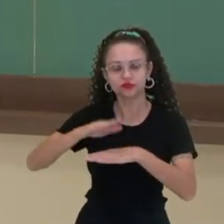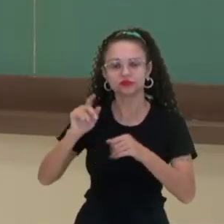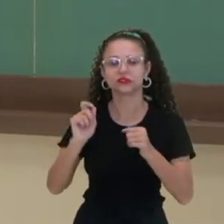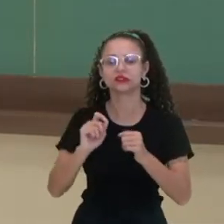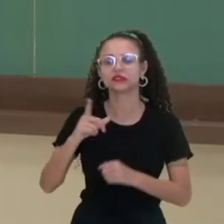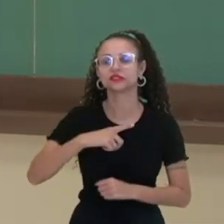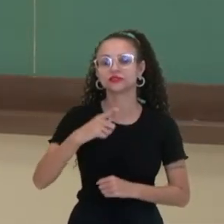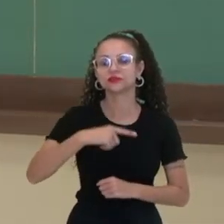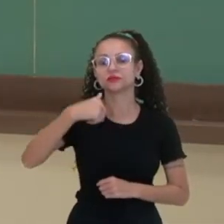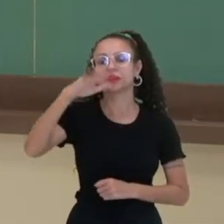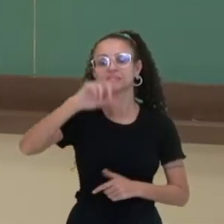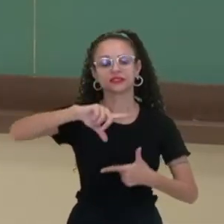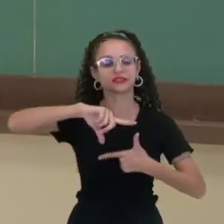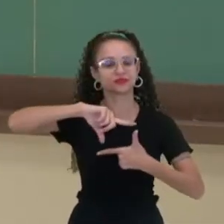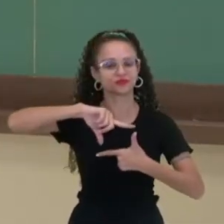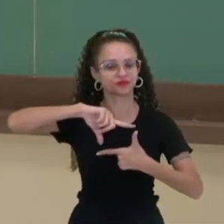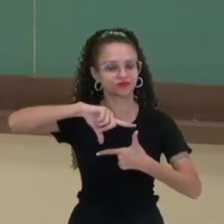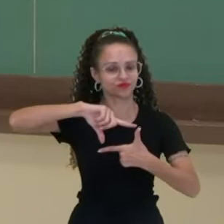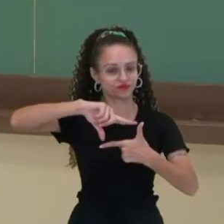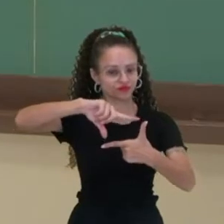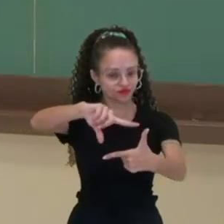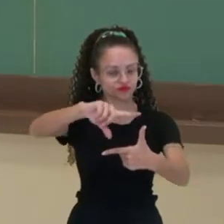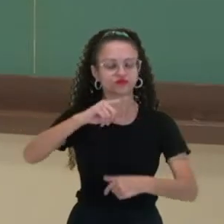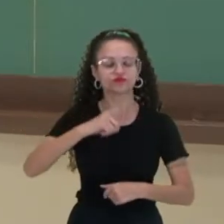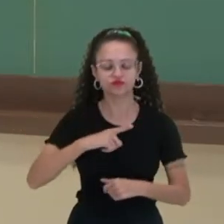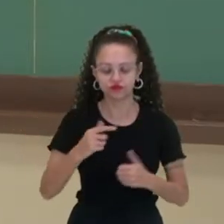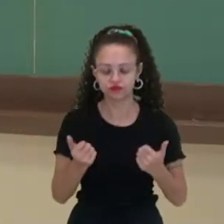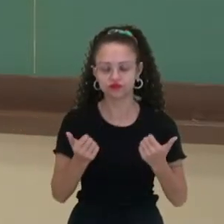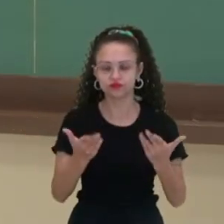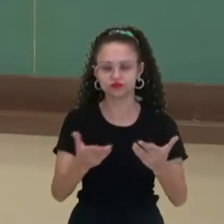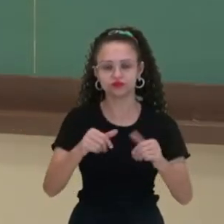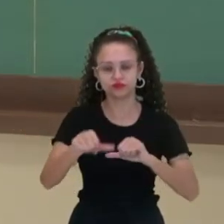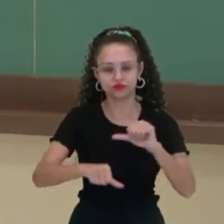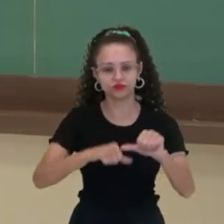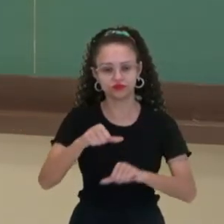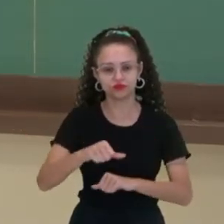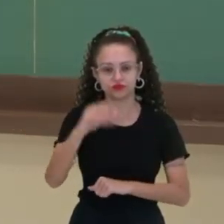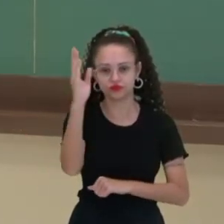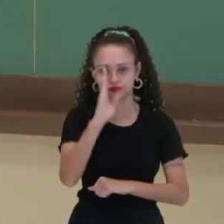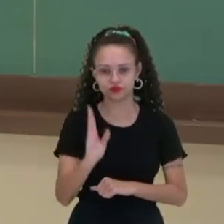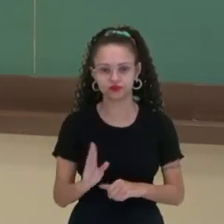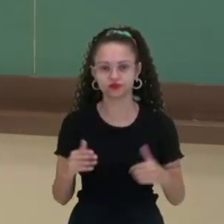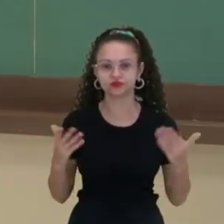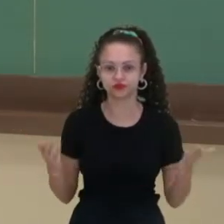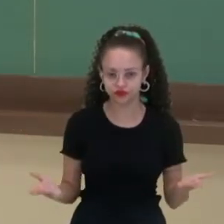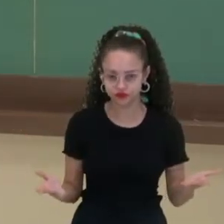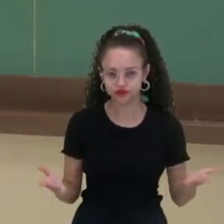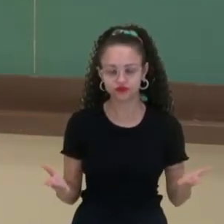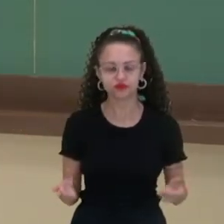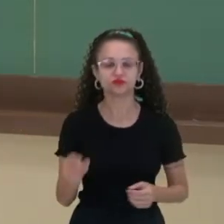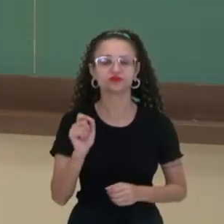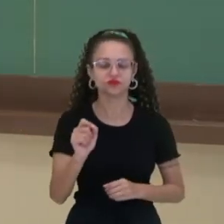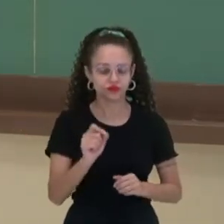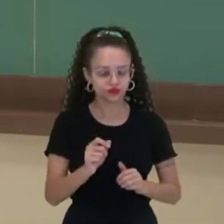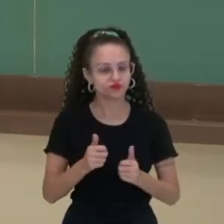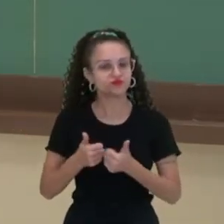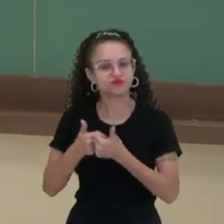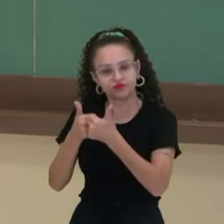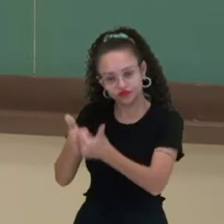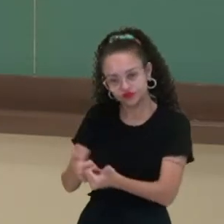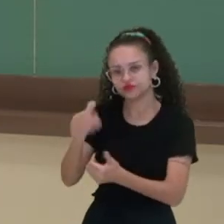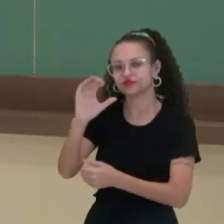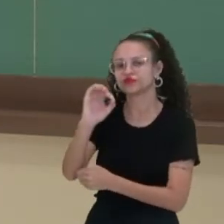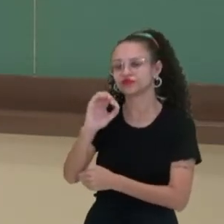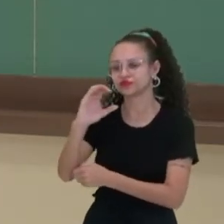tem mais tradição e que trazem essas mudanças, e o Brasil, queira ou não queira, segue essa linha ocidental.